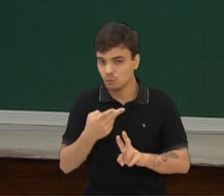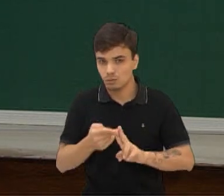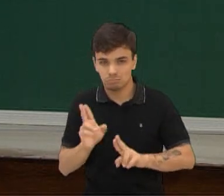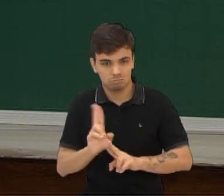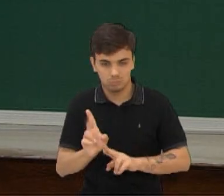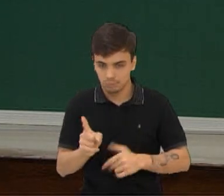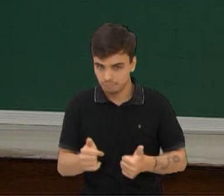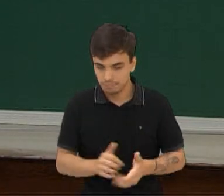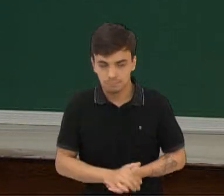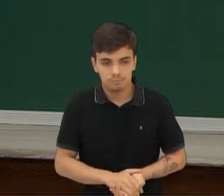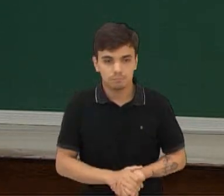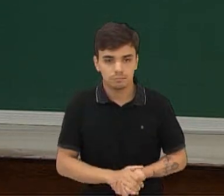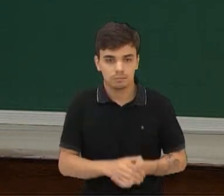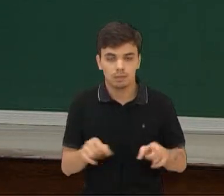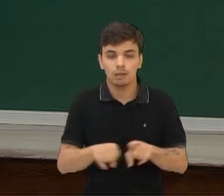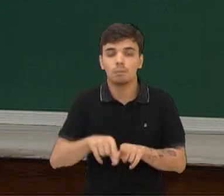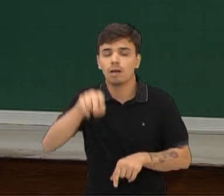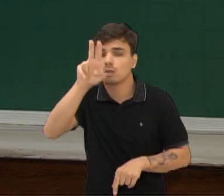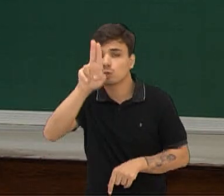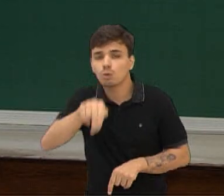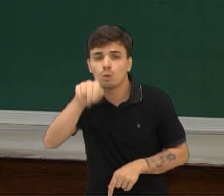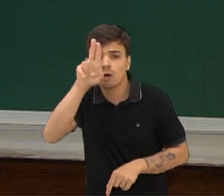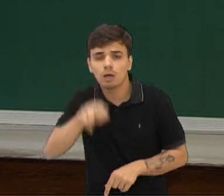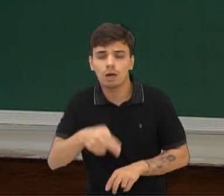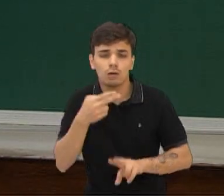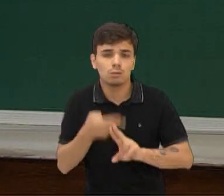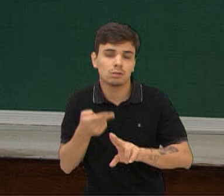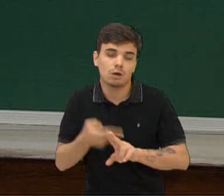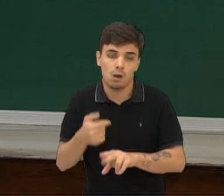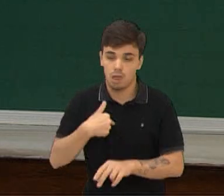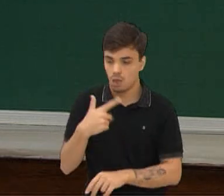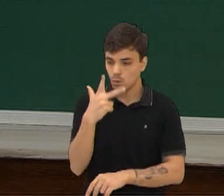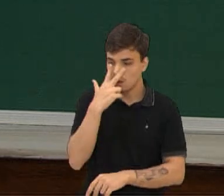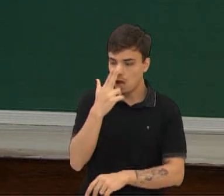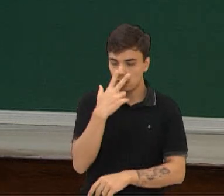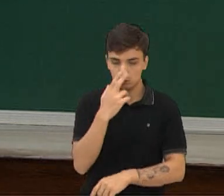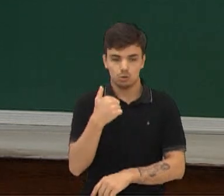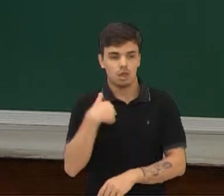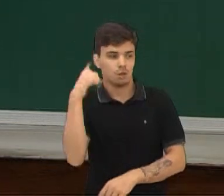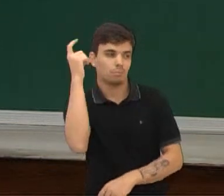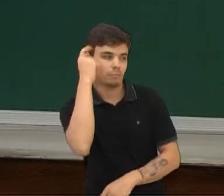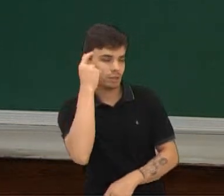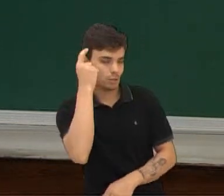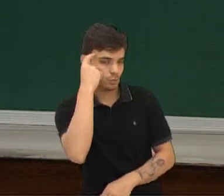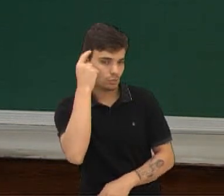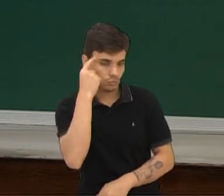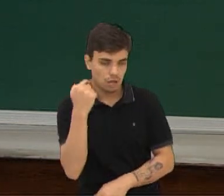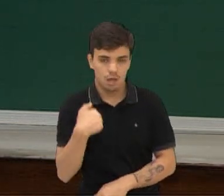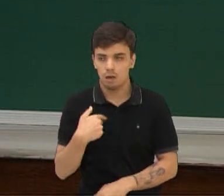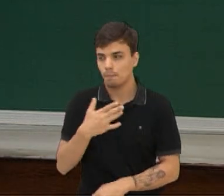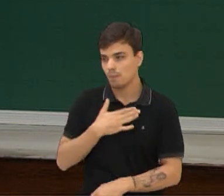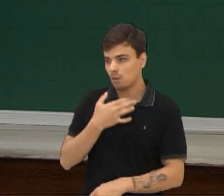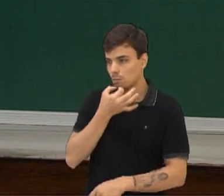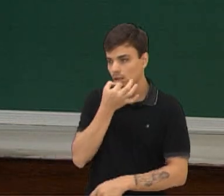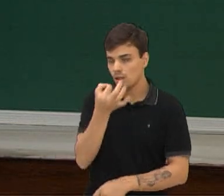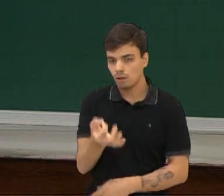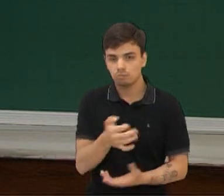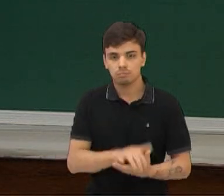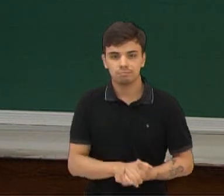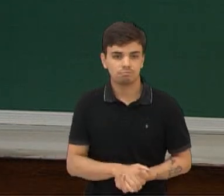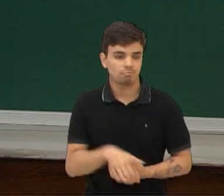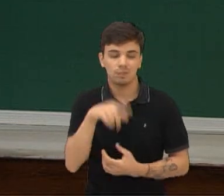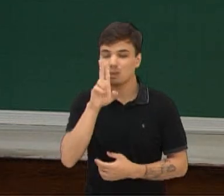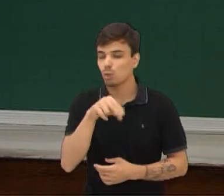cuidado. Nunca use eu acho que, eu penso que, na minha opinião.